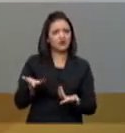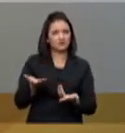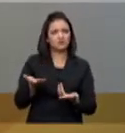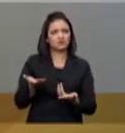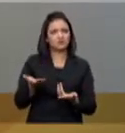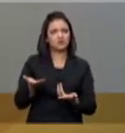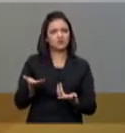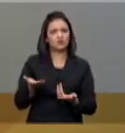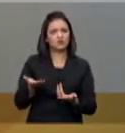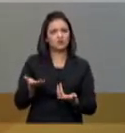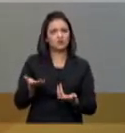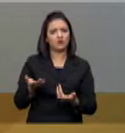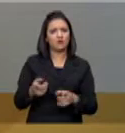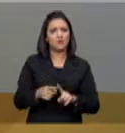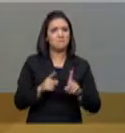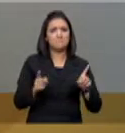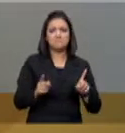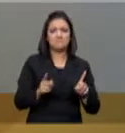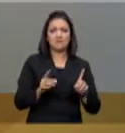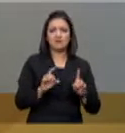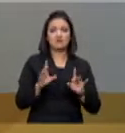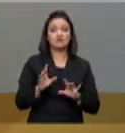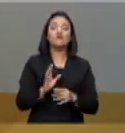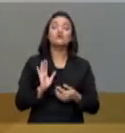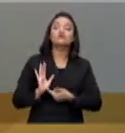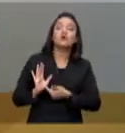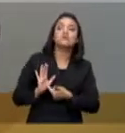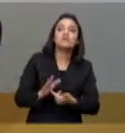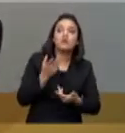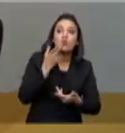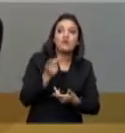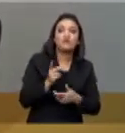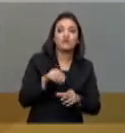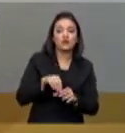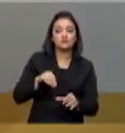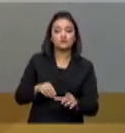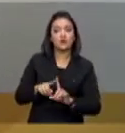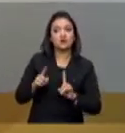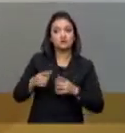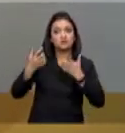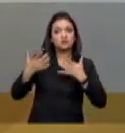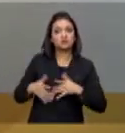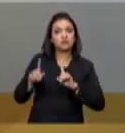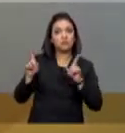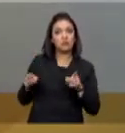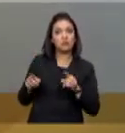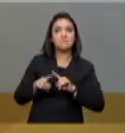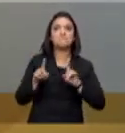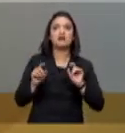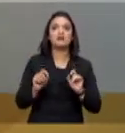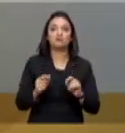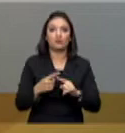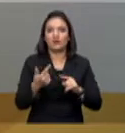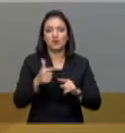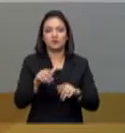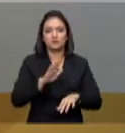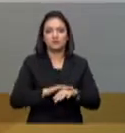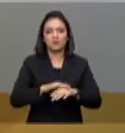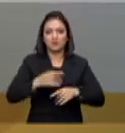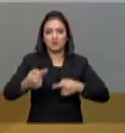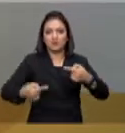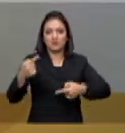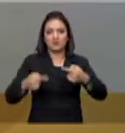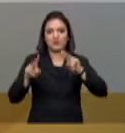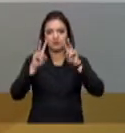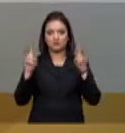porque não estávamos especificamente tratando deste assunto. Mas, por todas as razões constitucionais que exponho, não há um Ministério